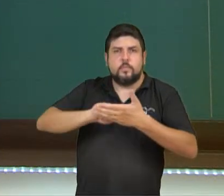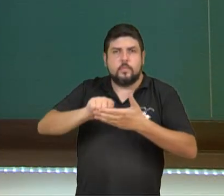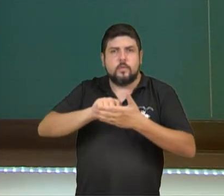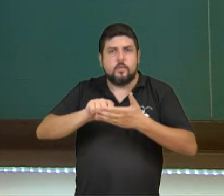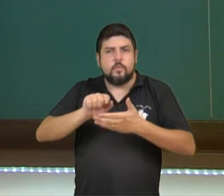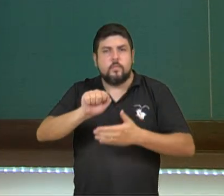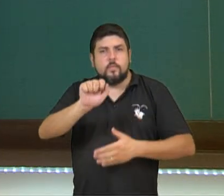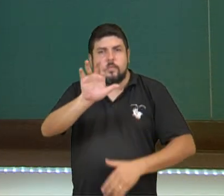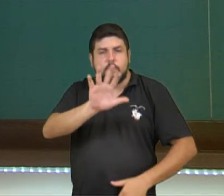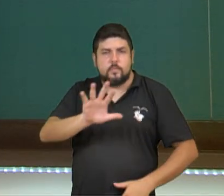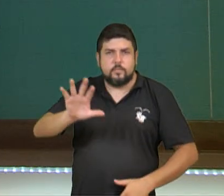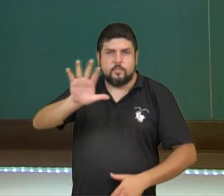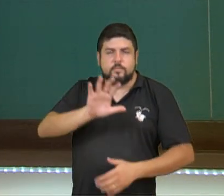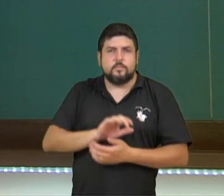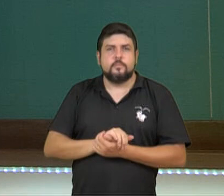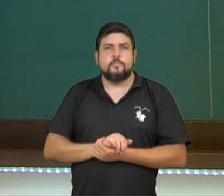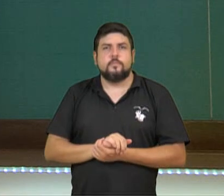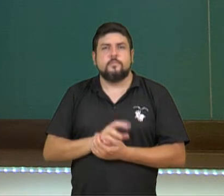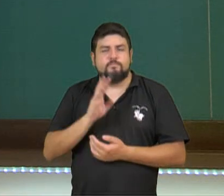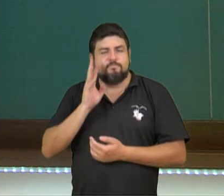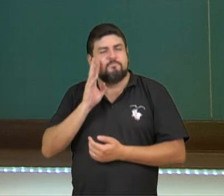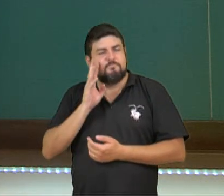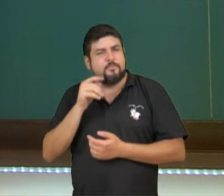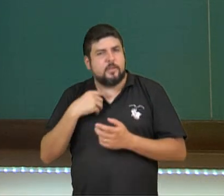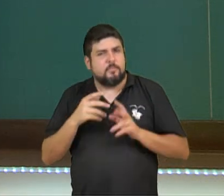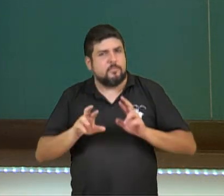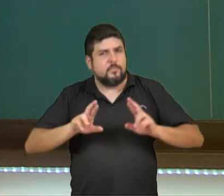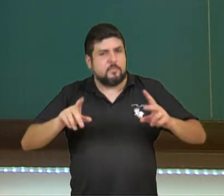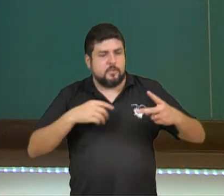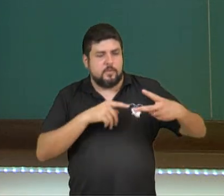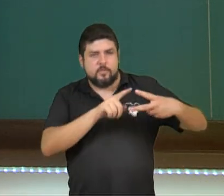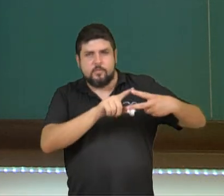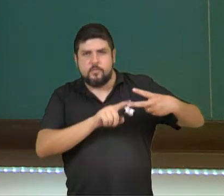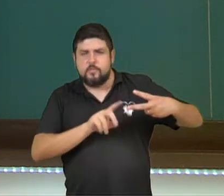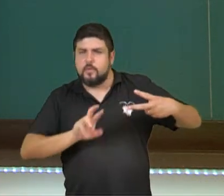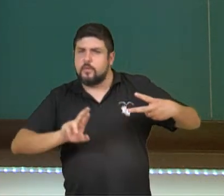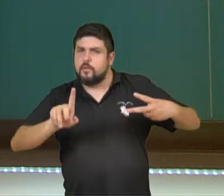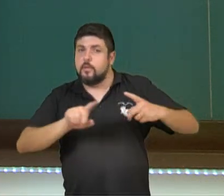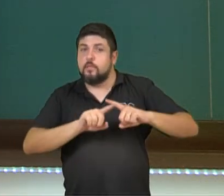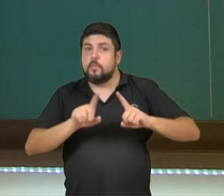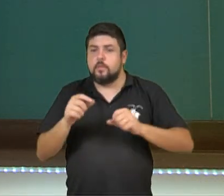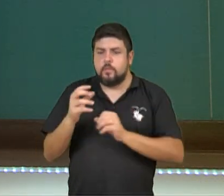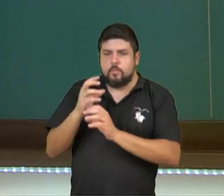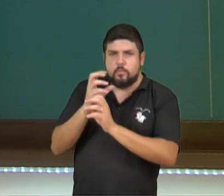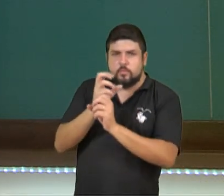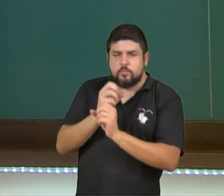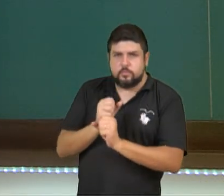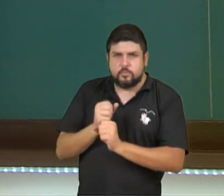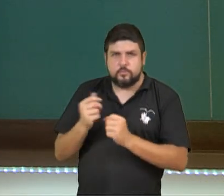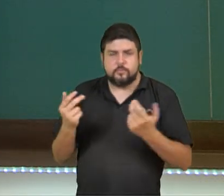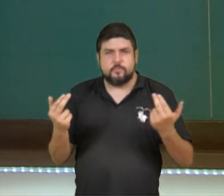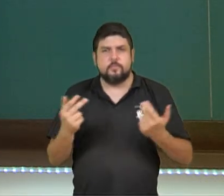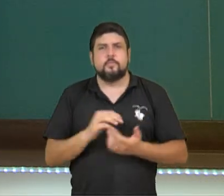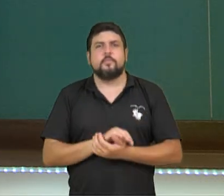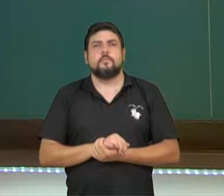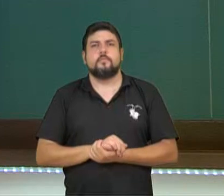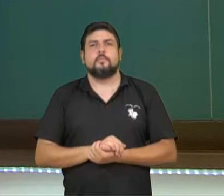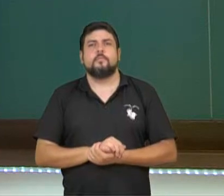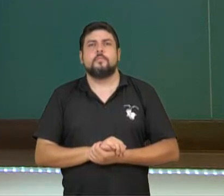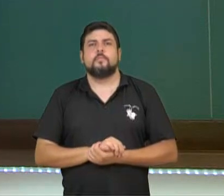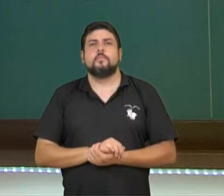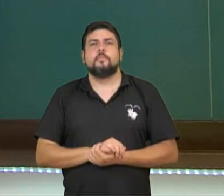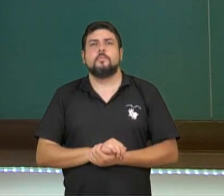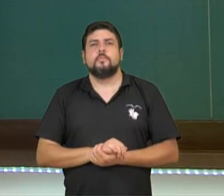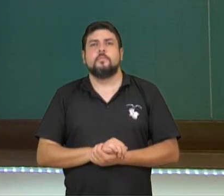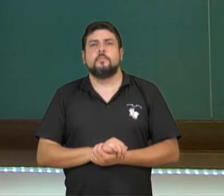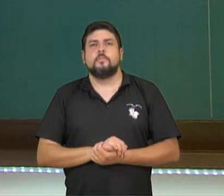mesma área. Legal, né? São duas coisas diferentes, mas que na prática equivalem à mesma coisa.